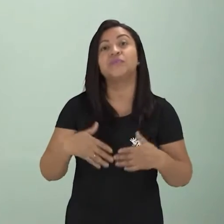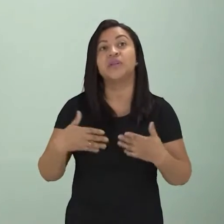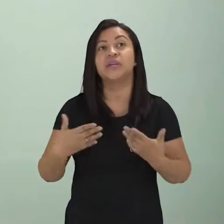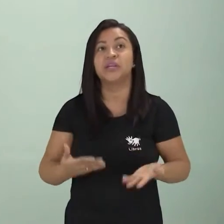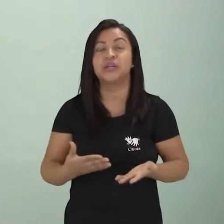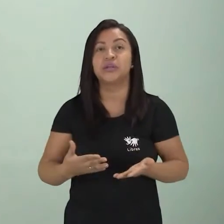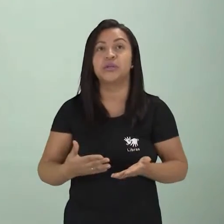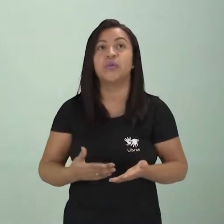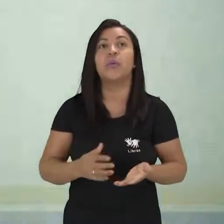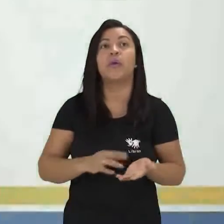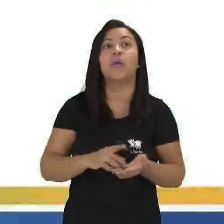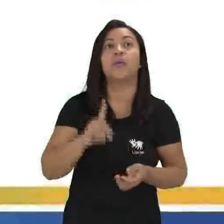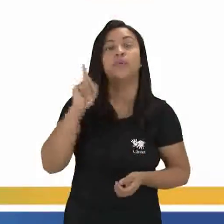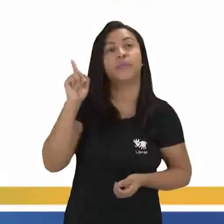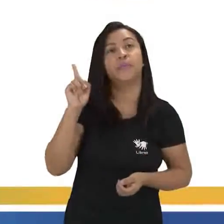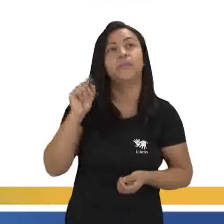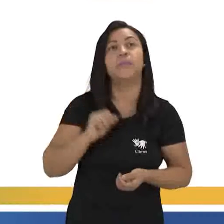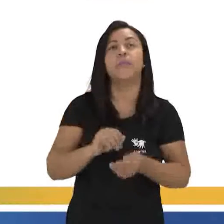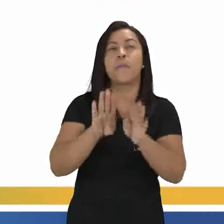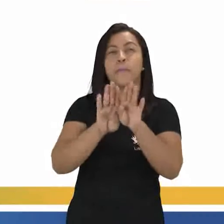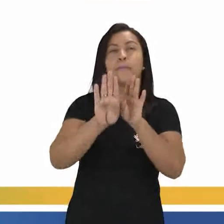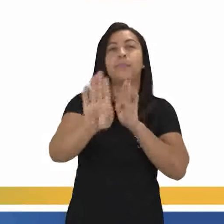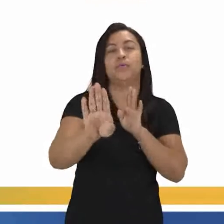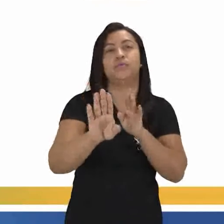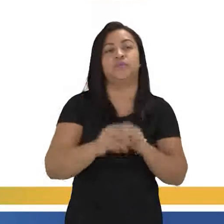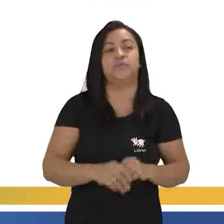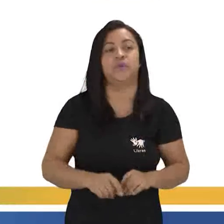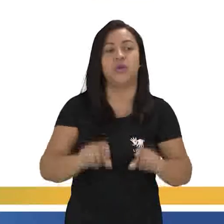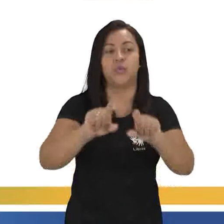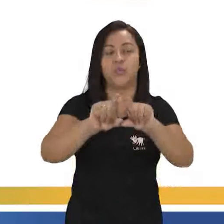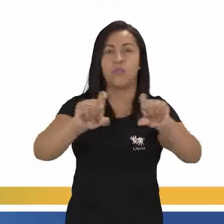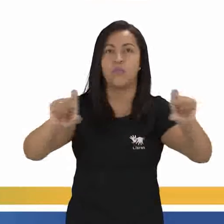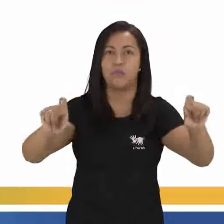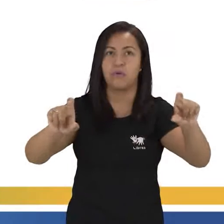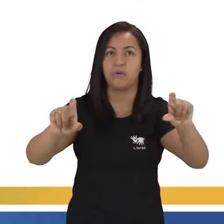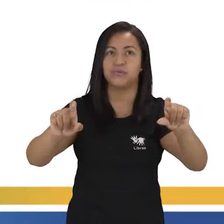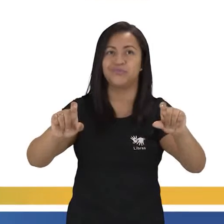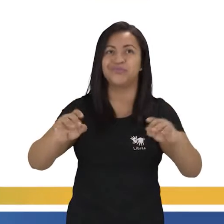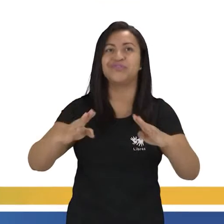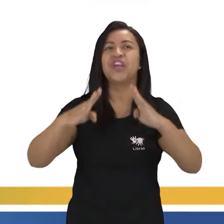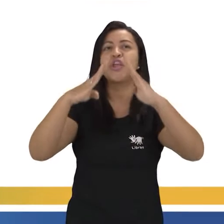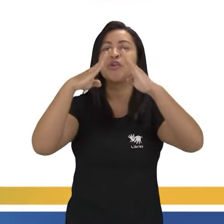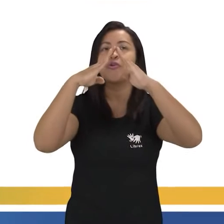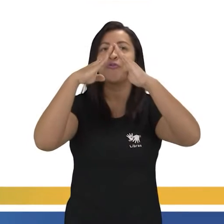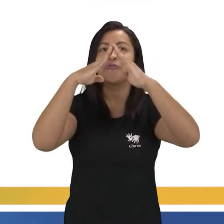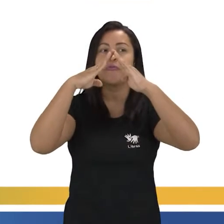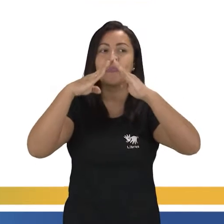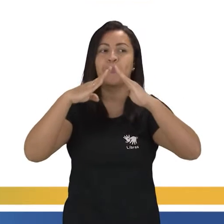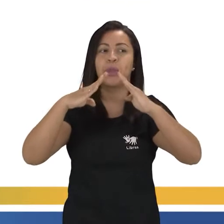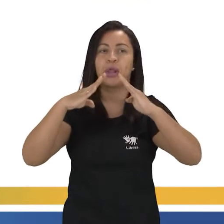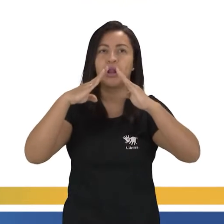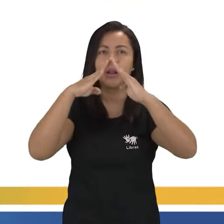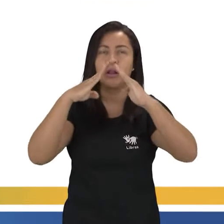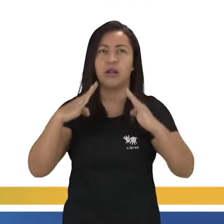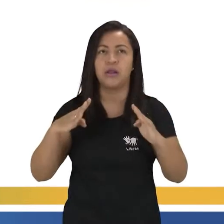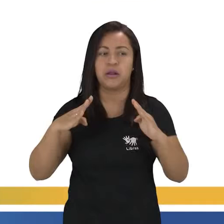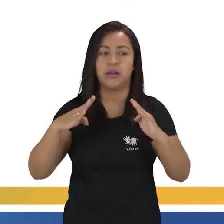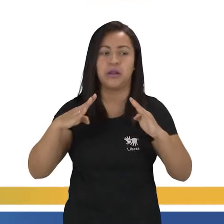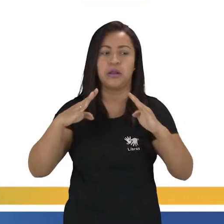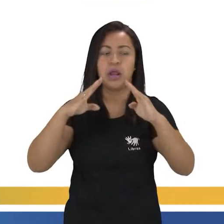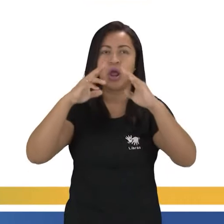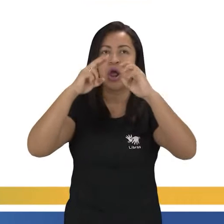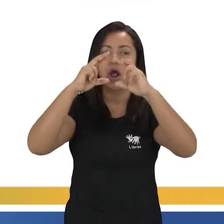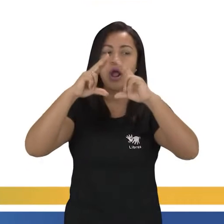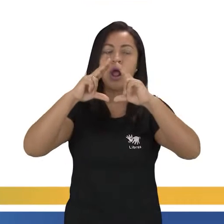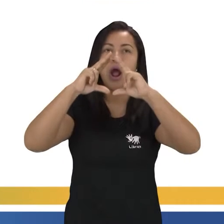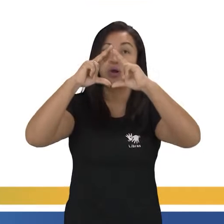determinar o impulso, eu coloquei aqui a nossa equação em formato de pirâmide para a gente entender melhor. Então, eu tenho aí, o impulso vai ser